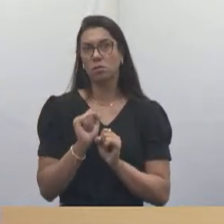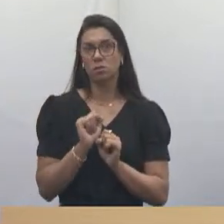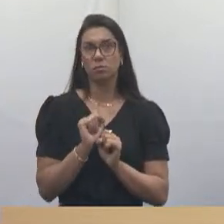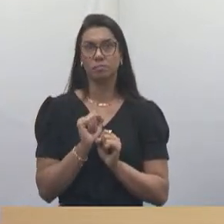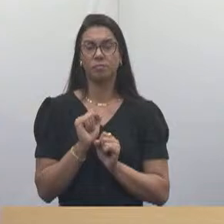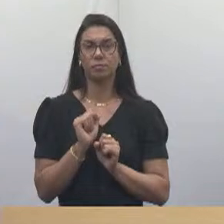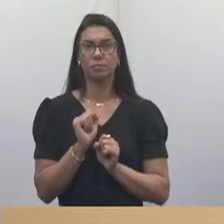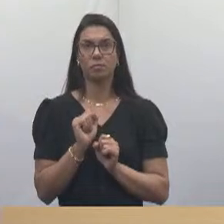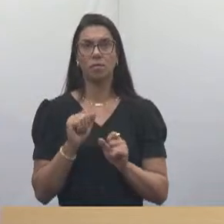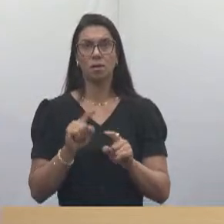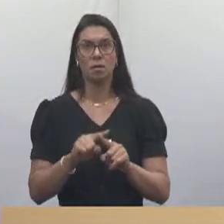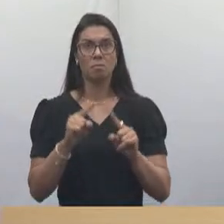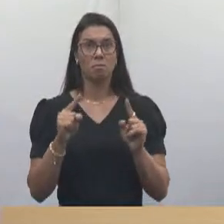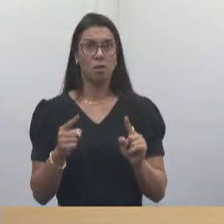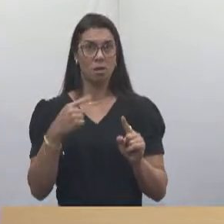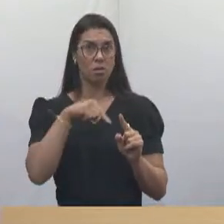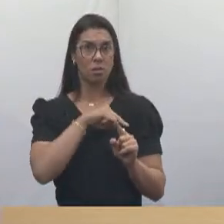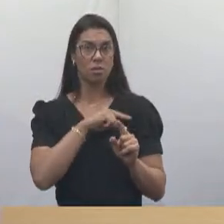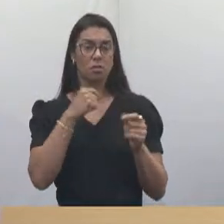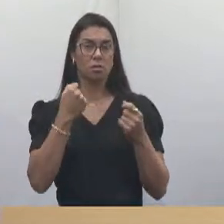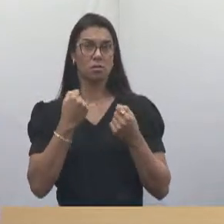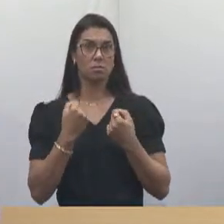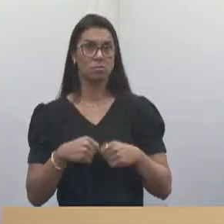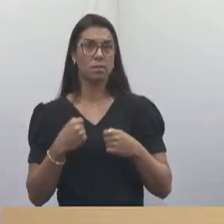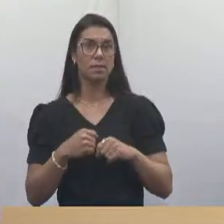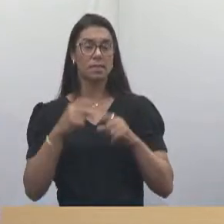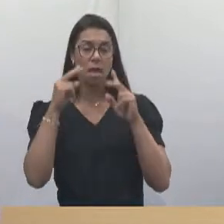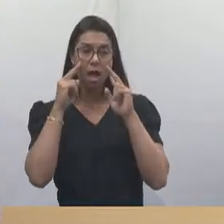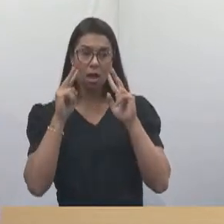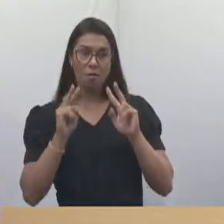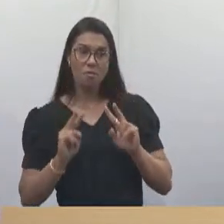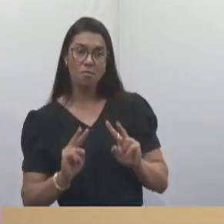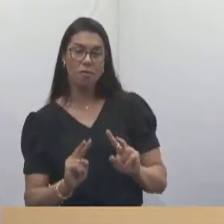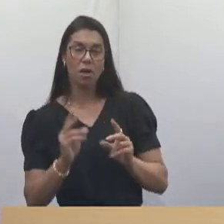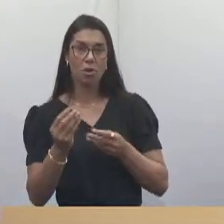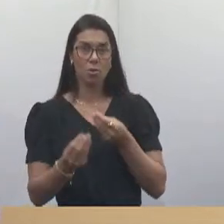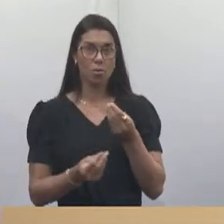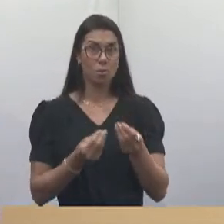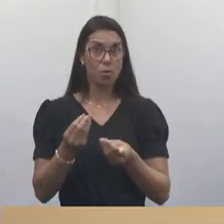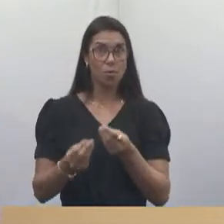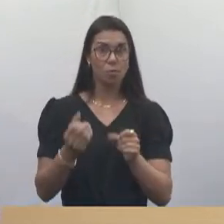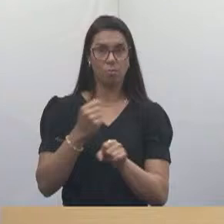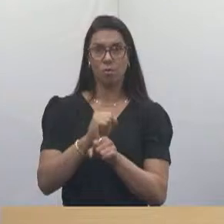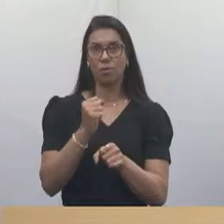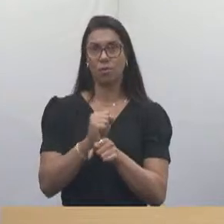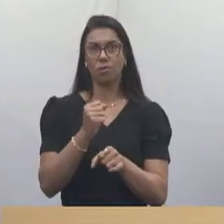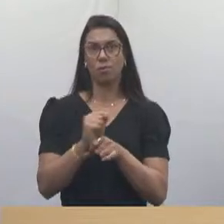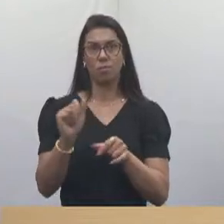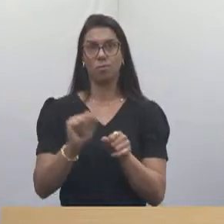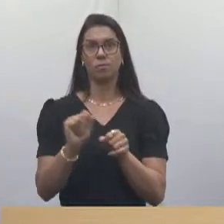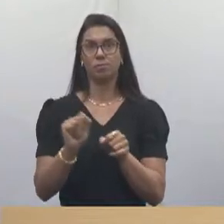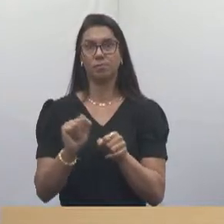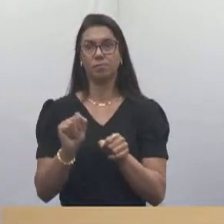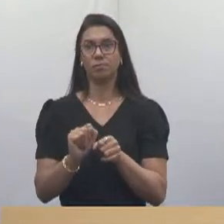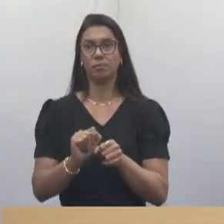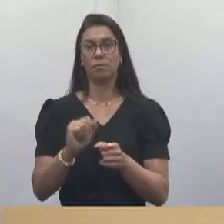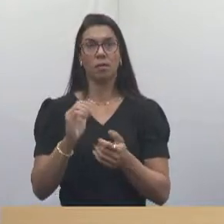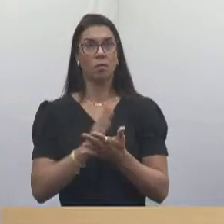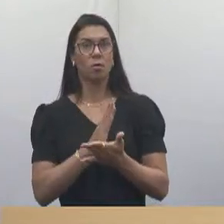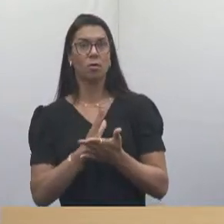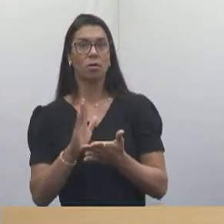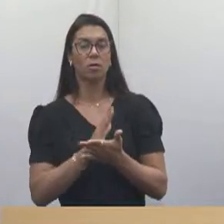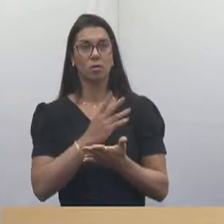gastar. Mas nós temos que ver as obras públicas também, de que forma está sendo feito. Eu sou questionado com